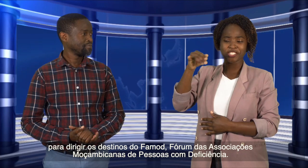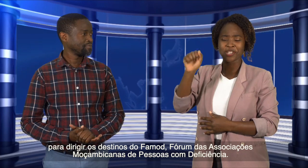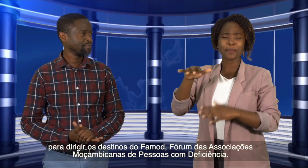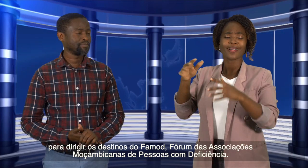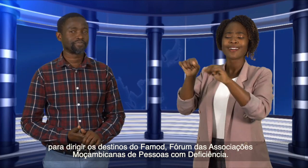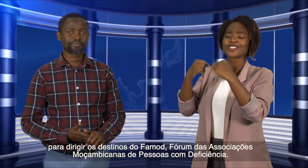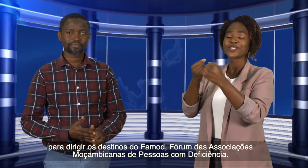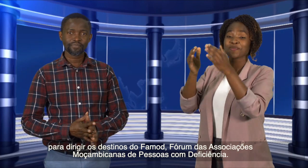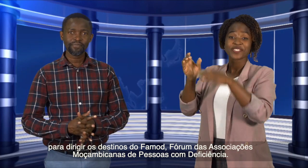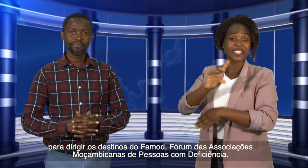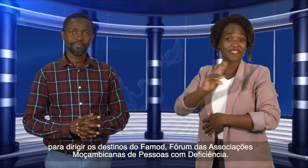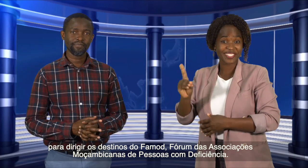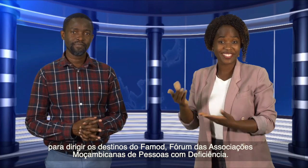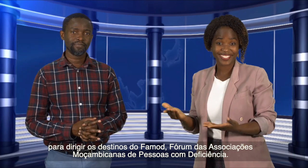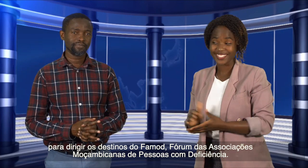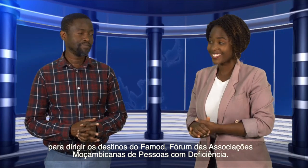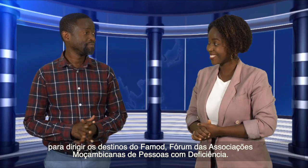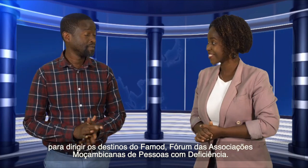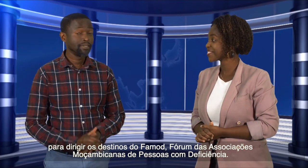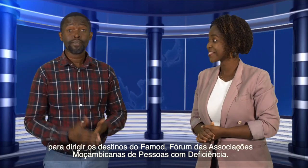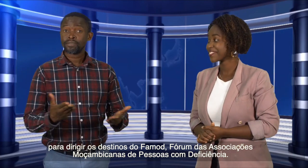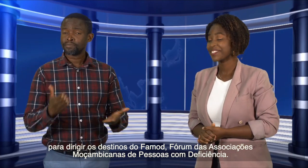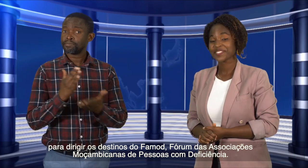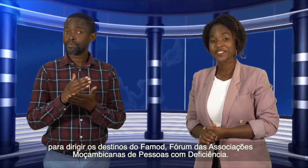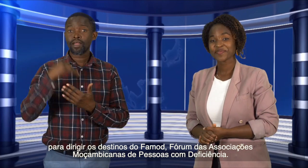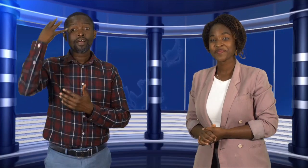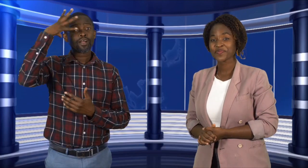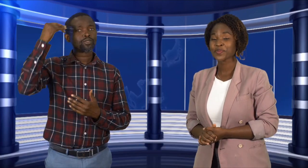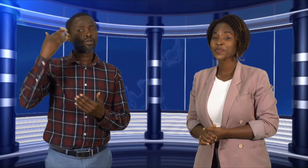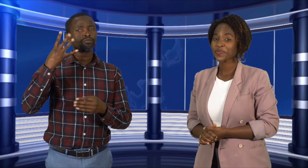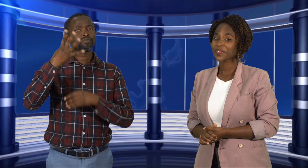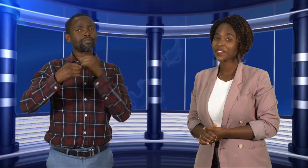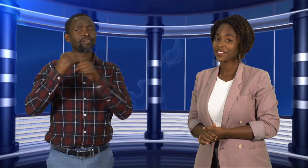Fórum das Associações Moçambicanas de Pessoas com Deficiência.